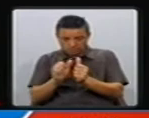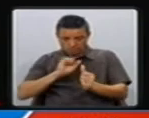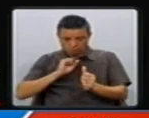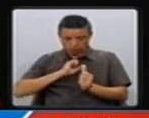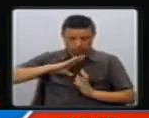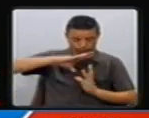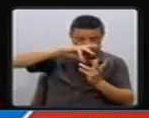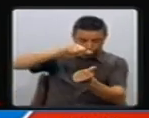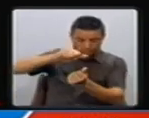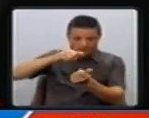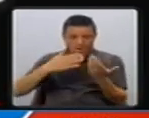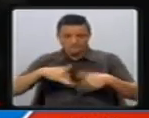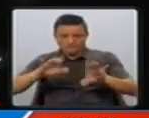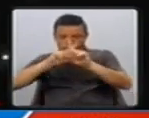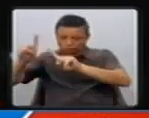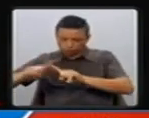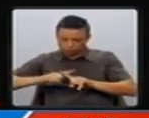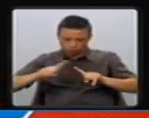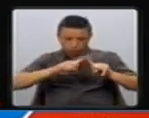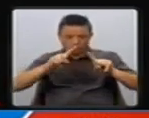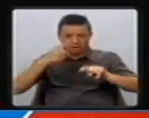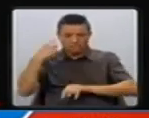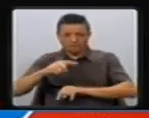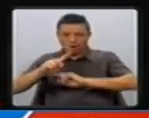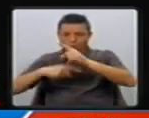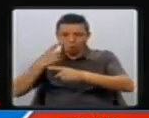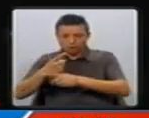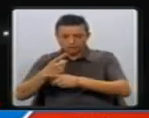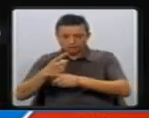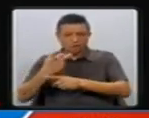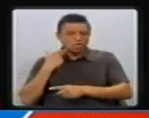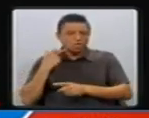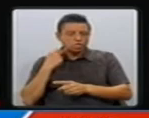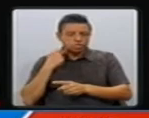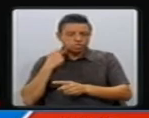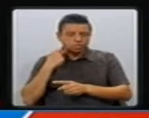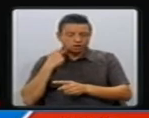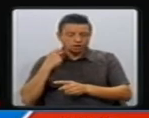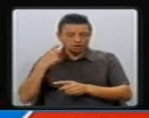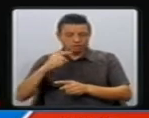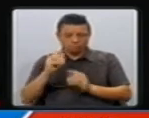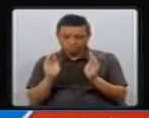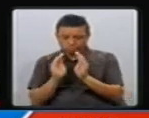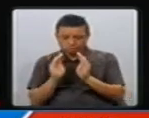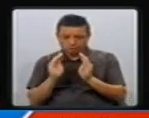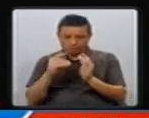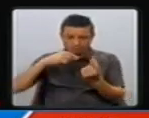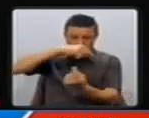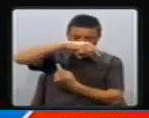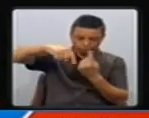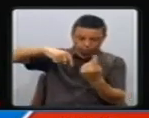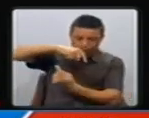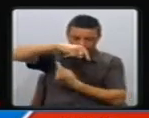bem, a nossa tem uma série de dezenas de outras galáxias pequeninas, satélites, que giram à volta